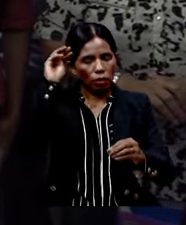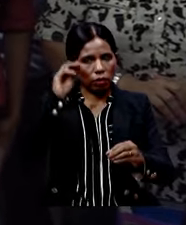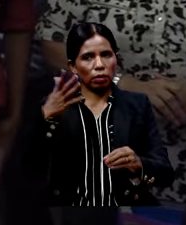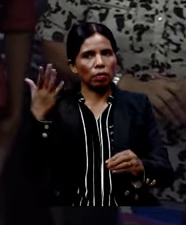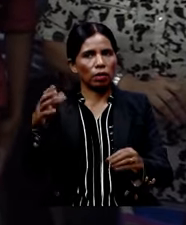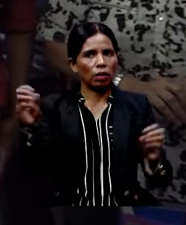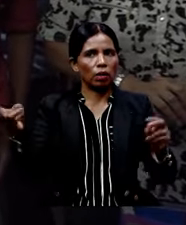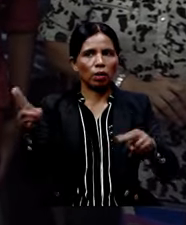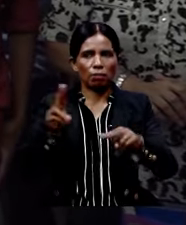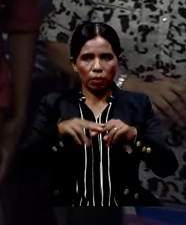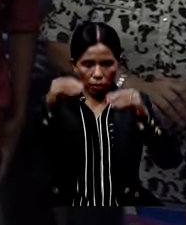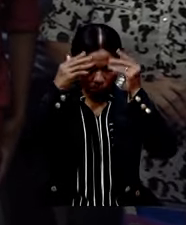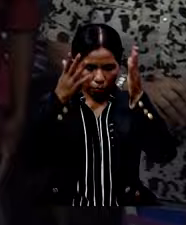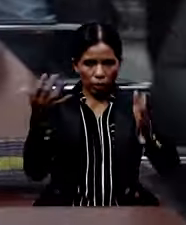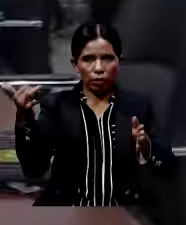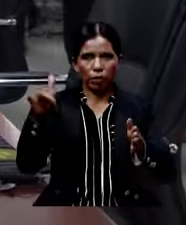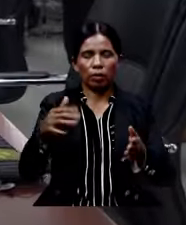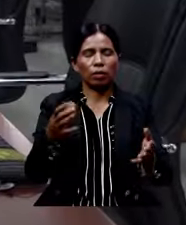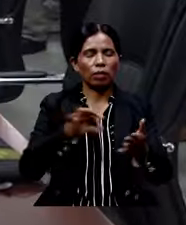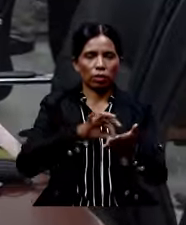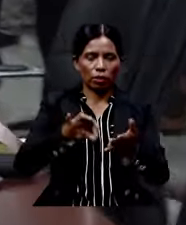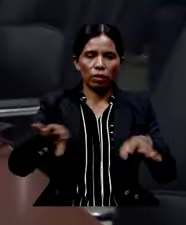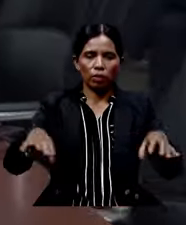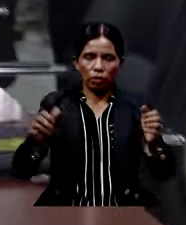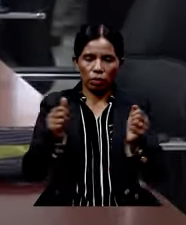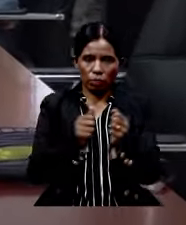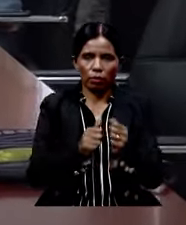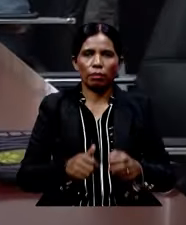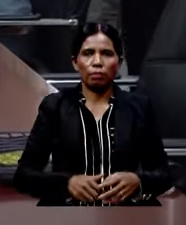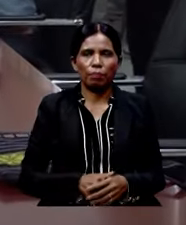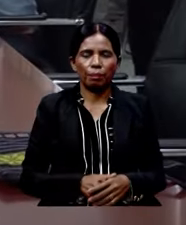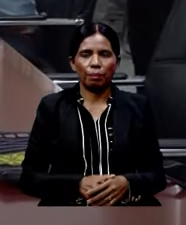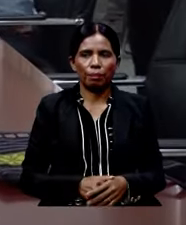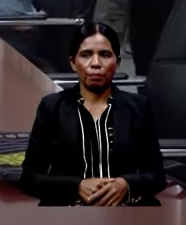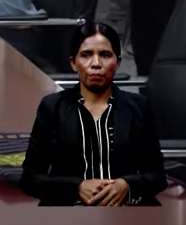la estende profesor kontratadu sira nia kontratu. Luciano Amaral, Aderito Ximenes, GMN.